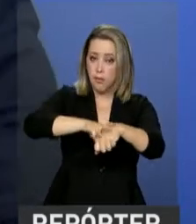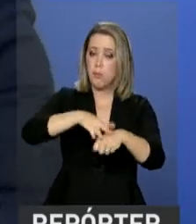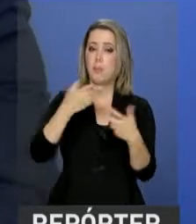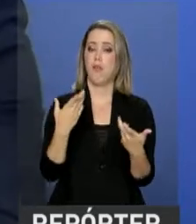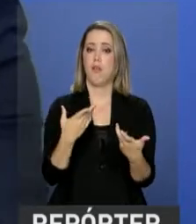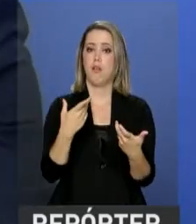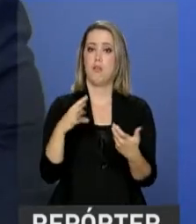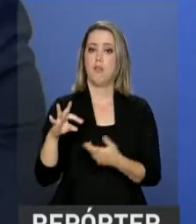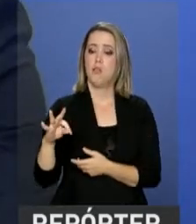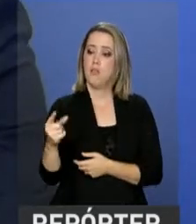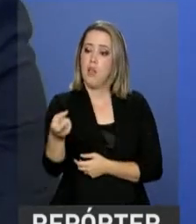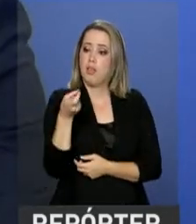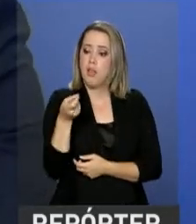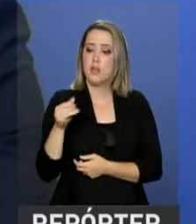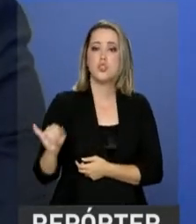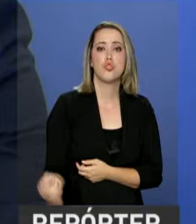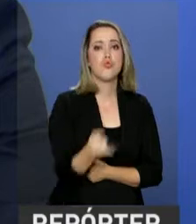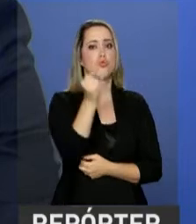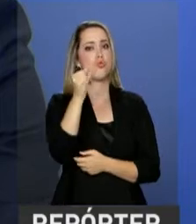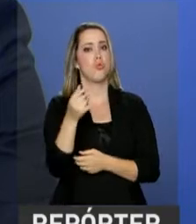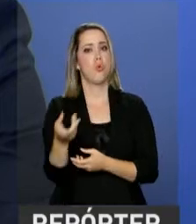as taxas de retorno,